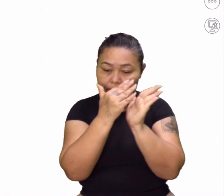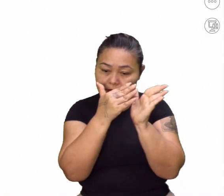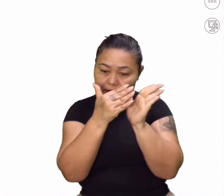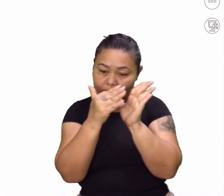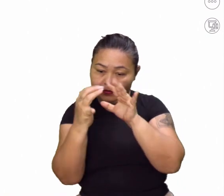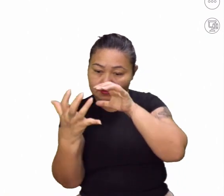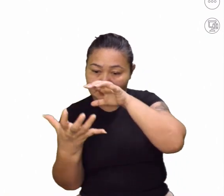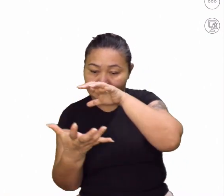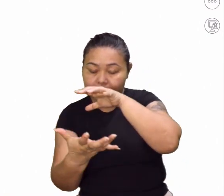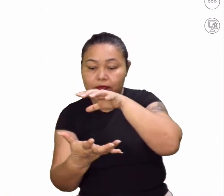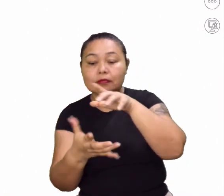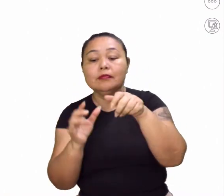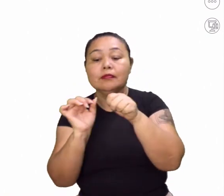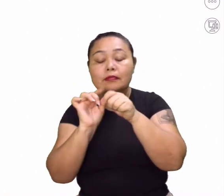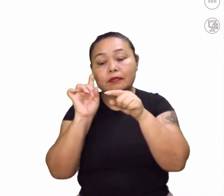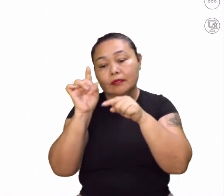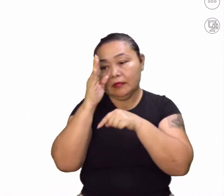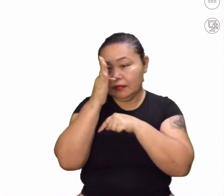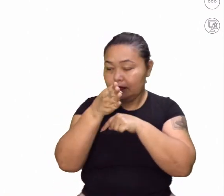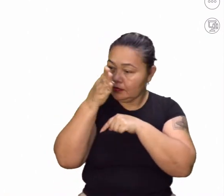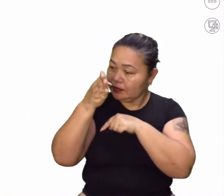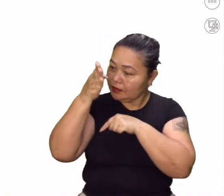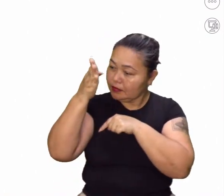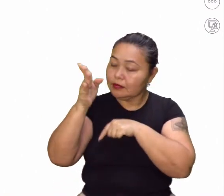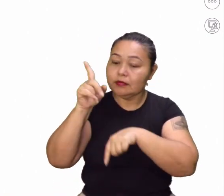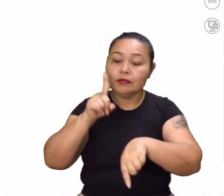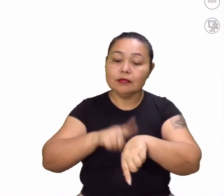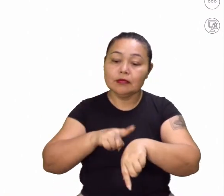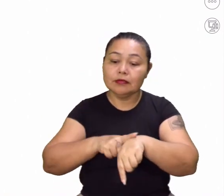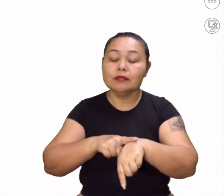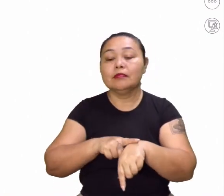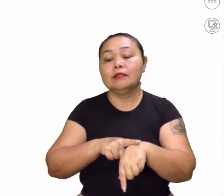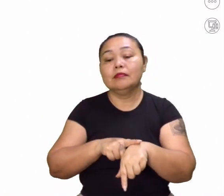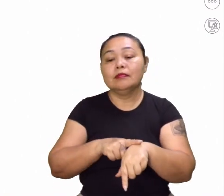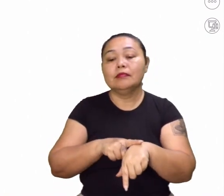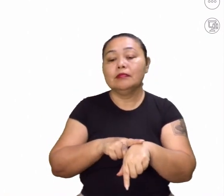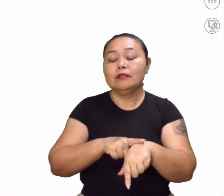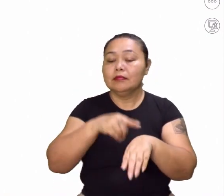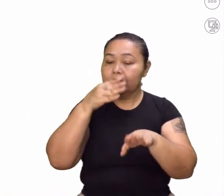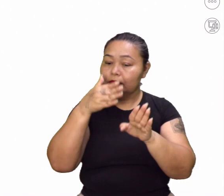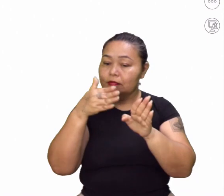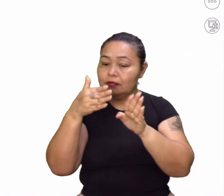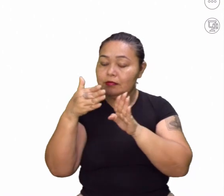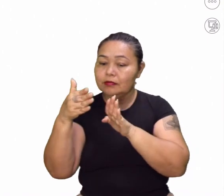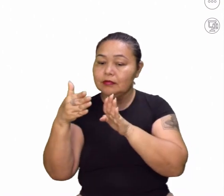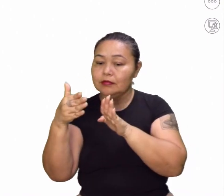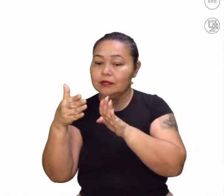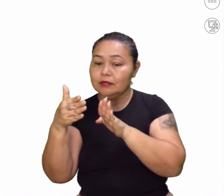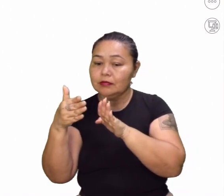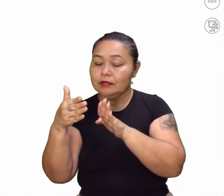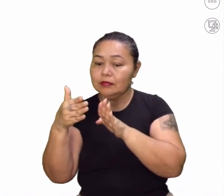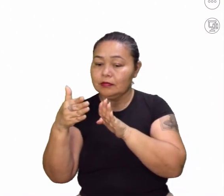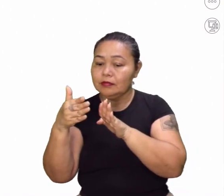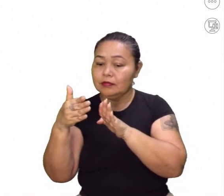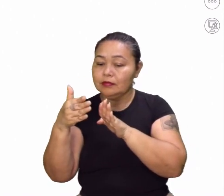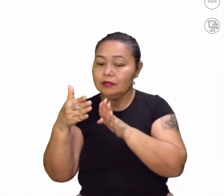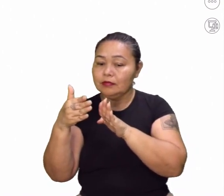planeta Terra, né? E colocando os fusos horários. Exato. E indo passo a passo, até